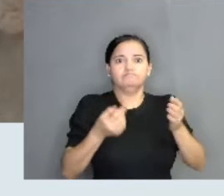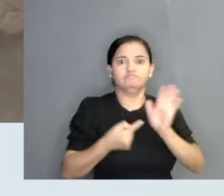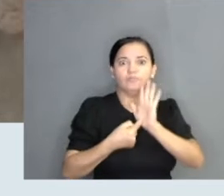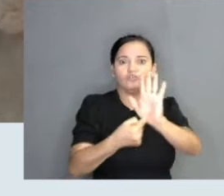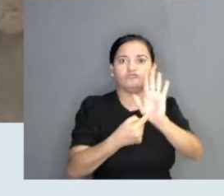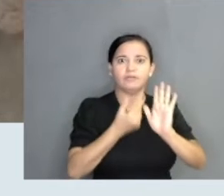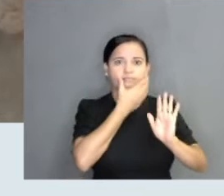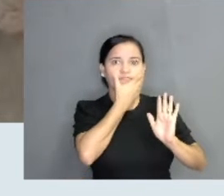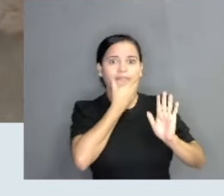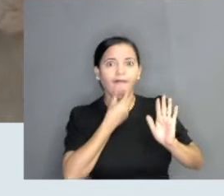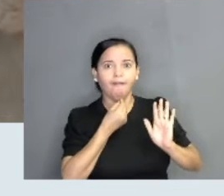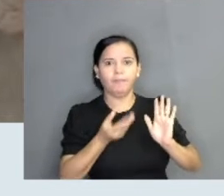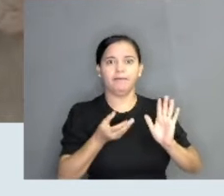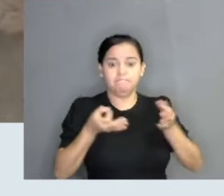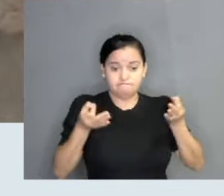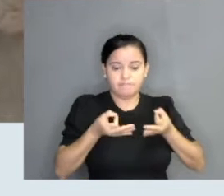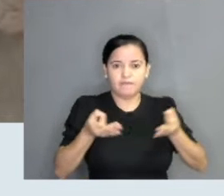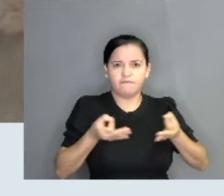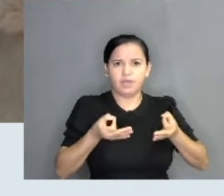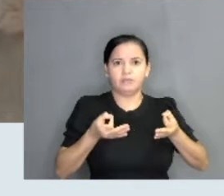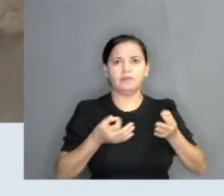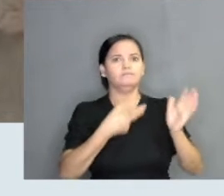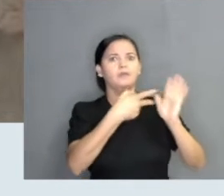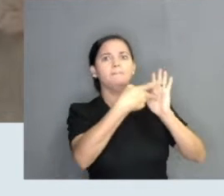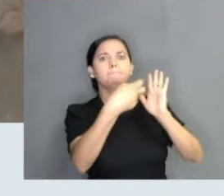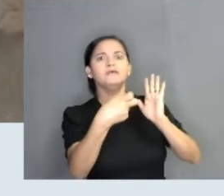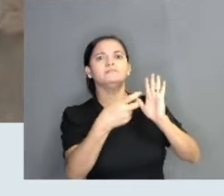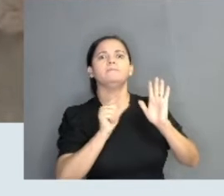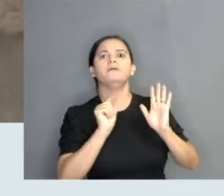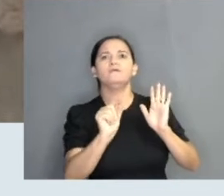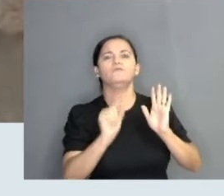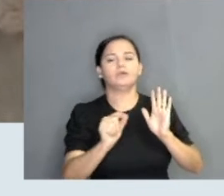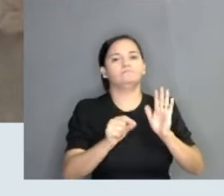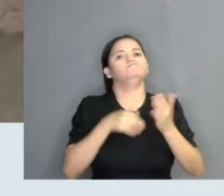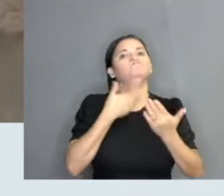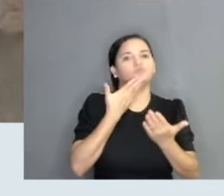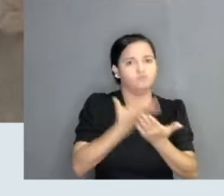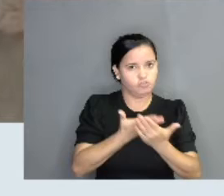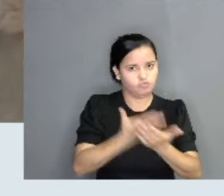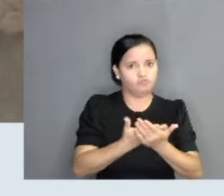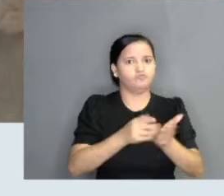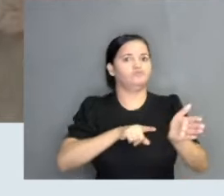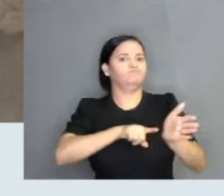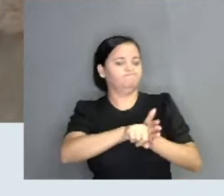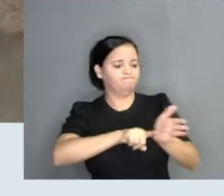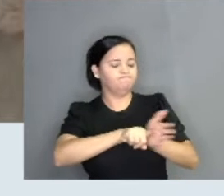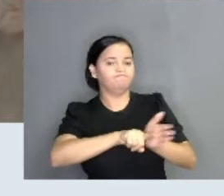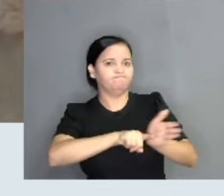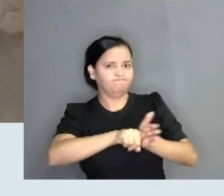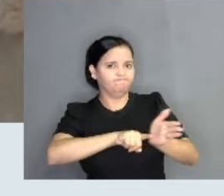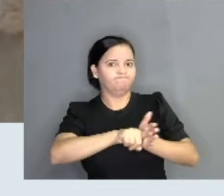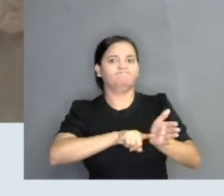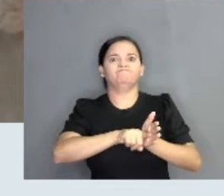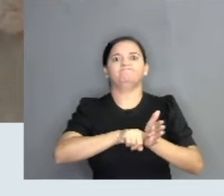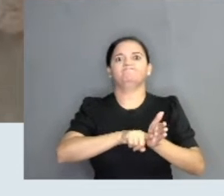perfeita do homem. Podemos observar, então, o estudo da anatomia